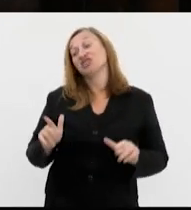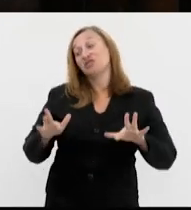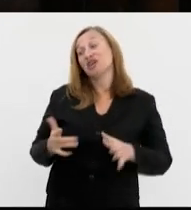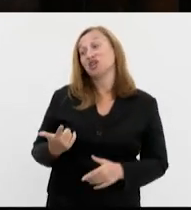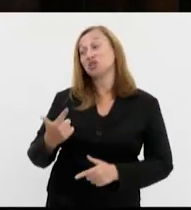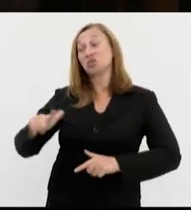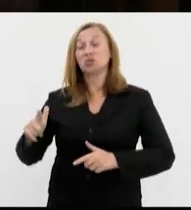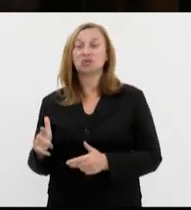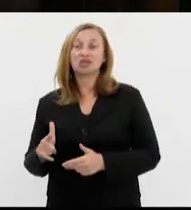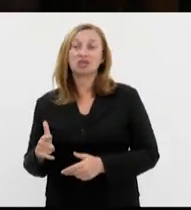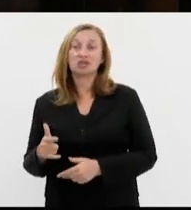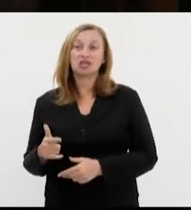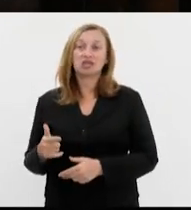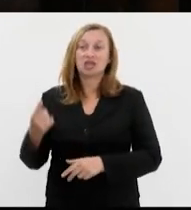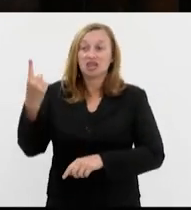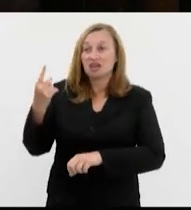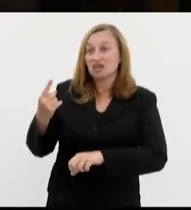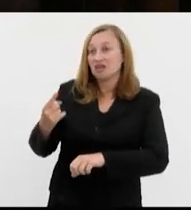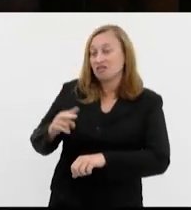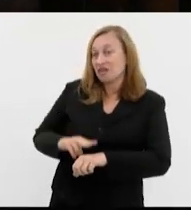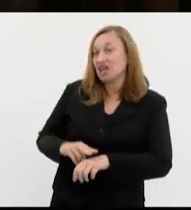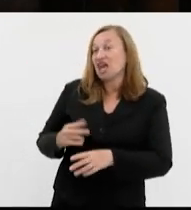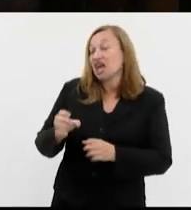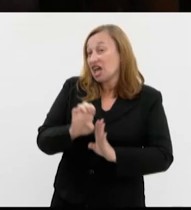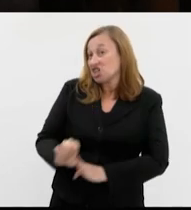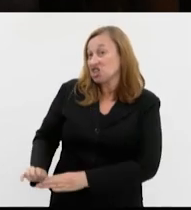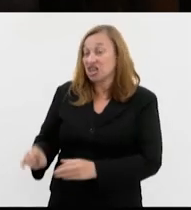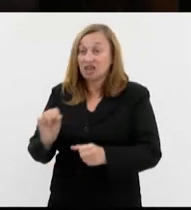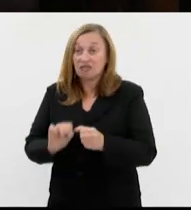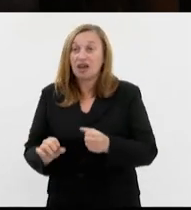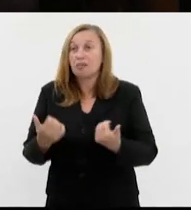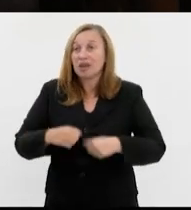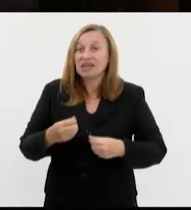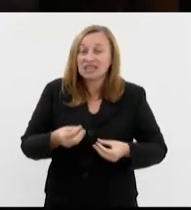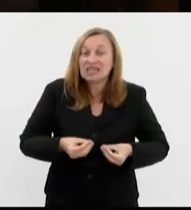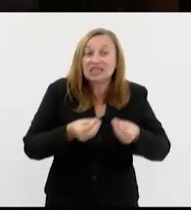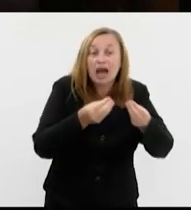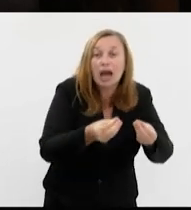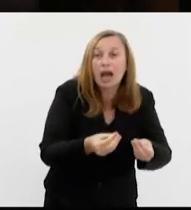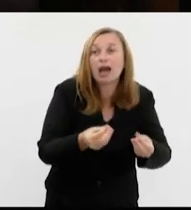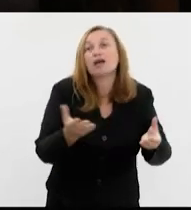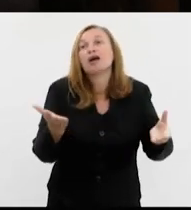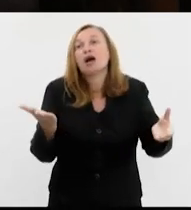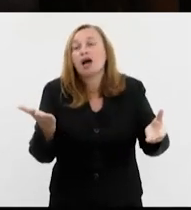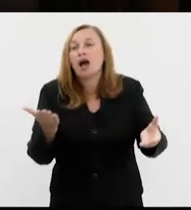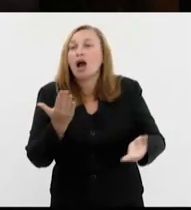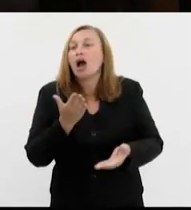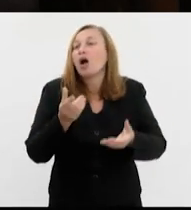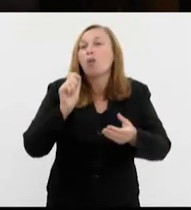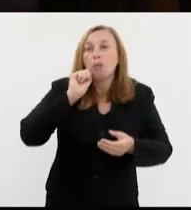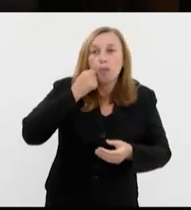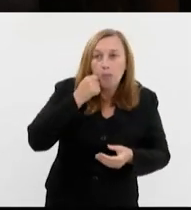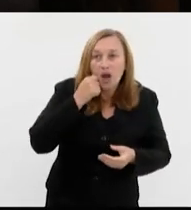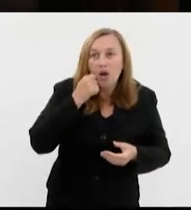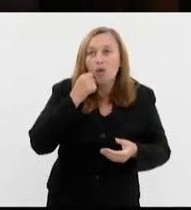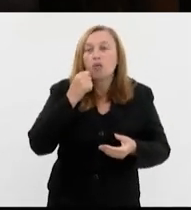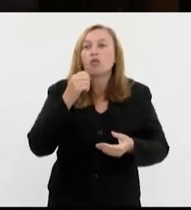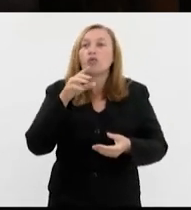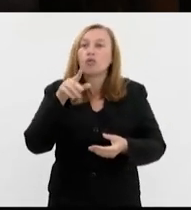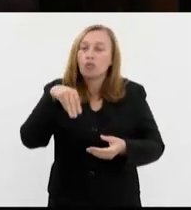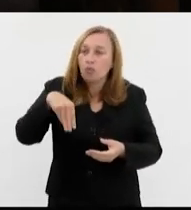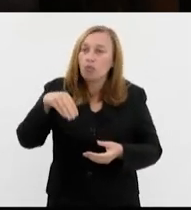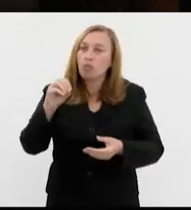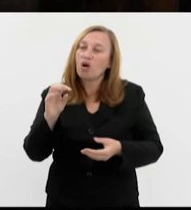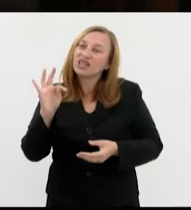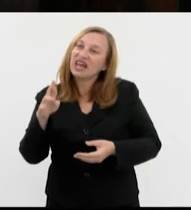as outras vezes que a esquerda costuma fazer, precisa dar pão com mortadela, dar cargo, dar dinheiro, dar isso e aquilo,